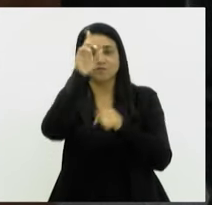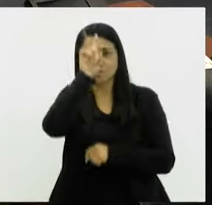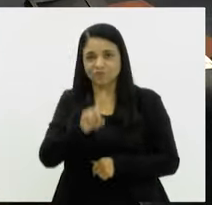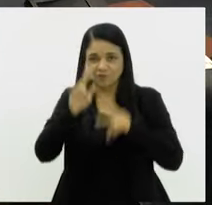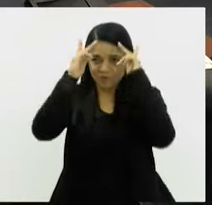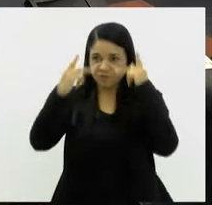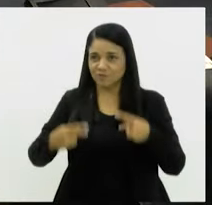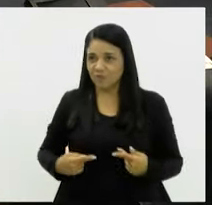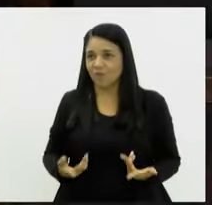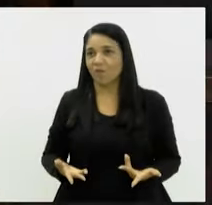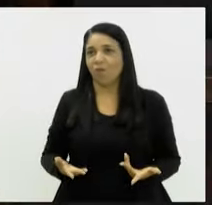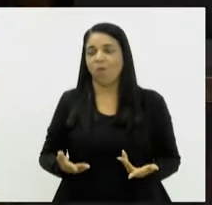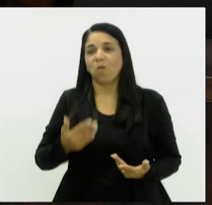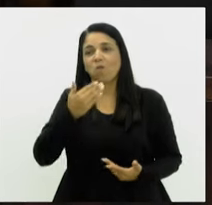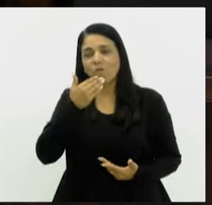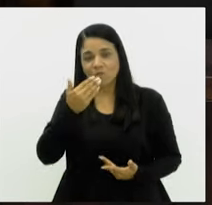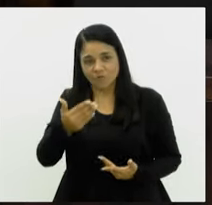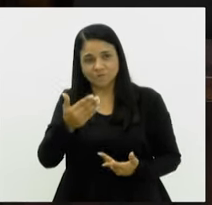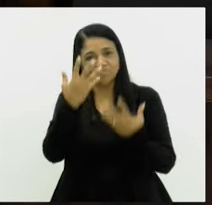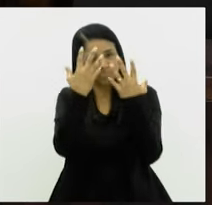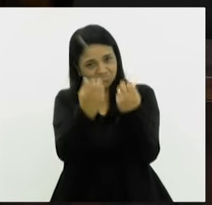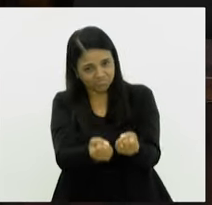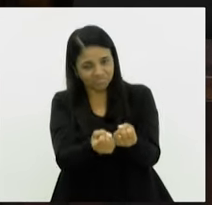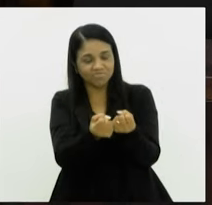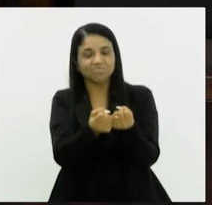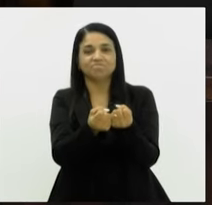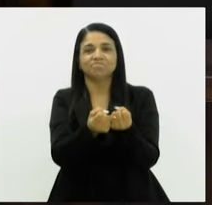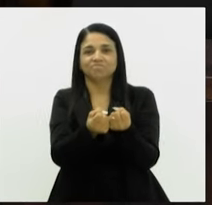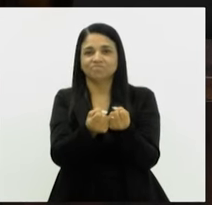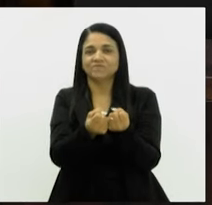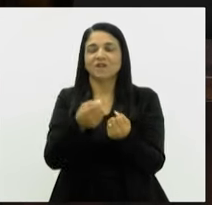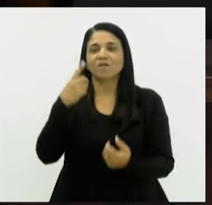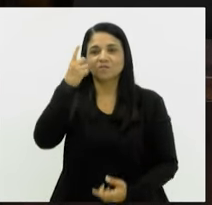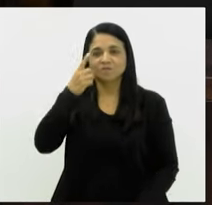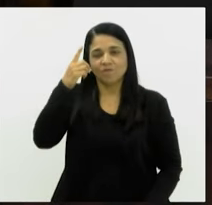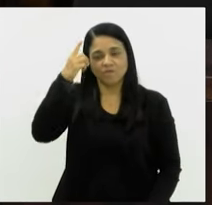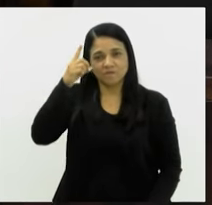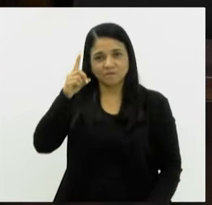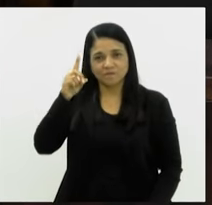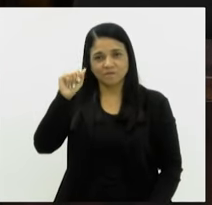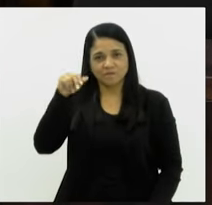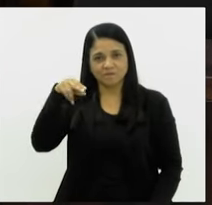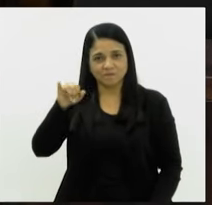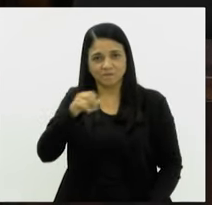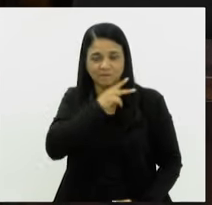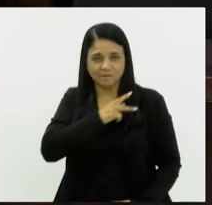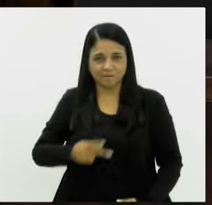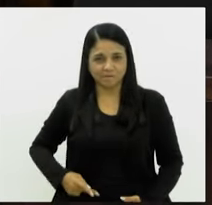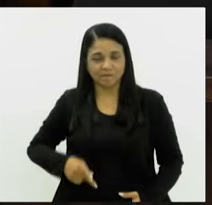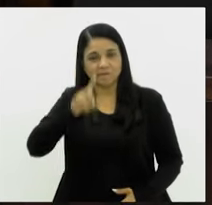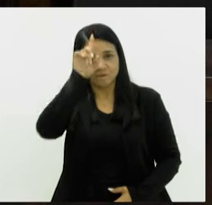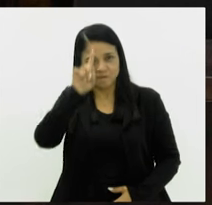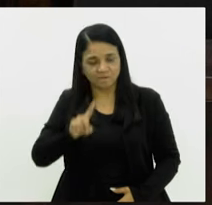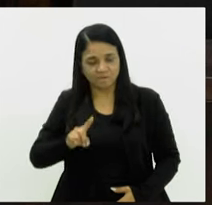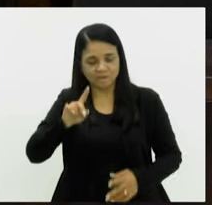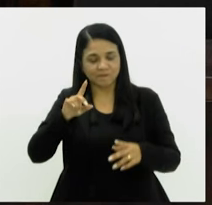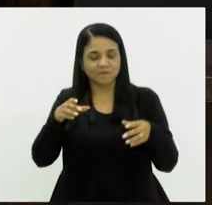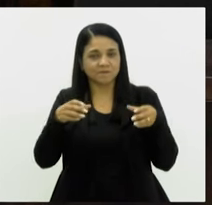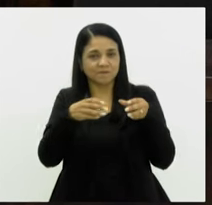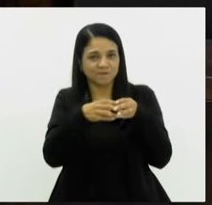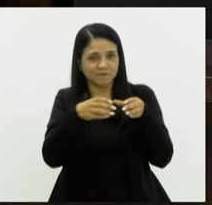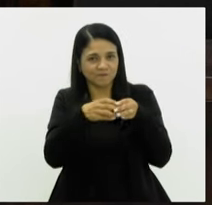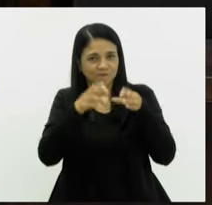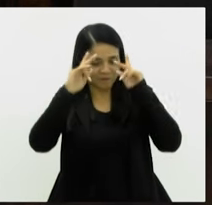humanos. Solicitação acatada, deputada Dani Monteiro, presidenta da Comissão dos Direitos Humanos, e